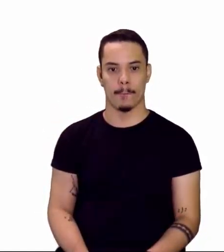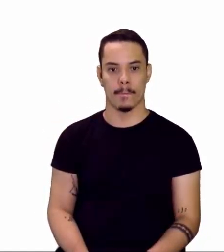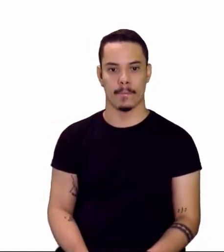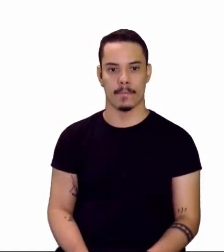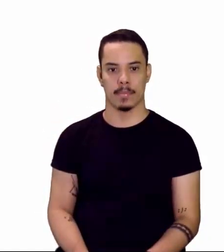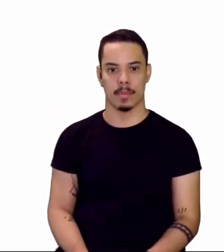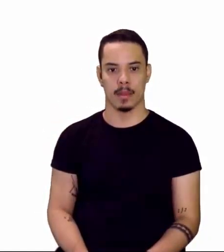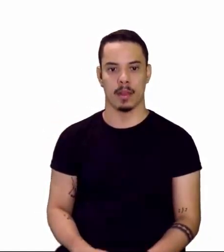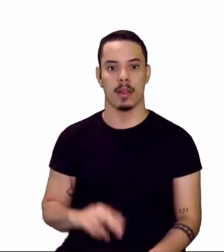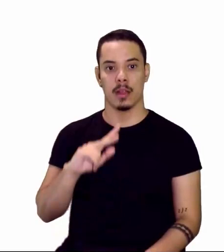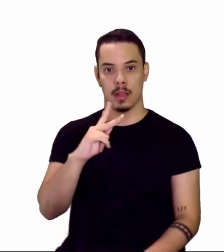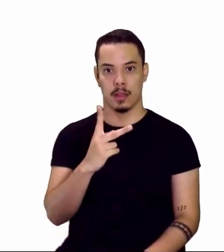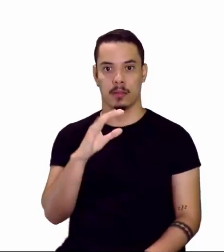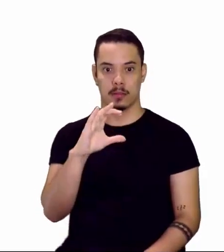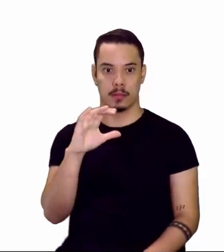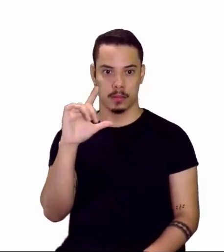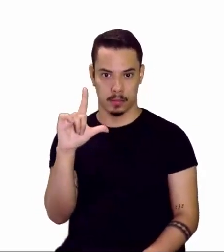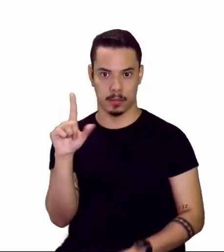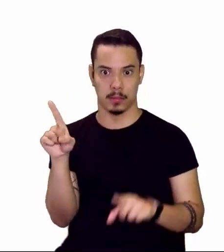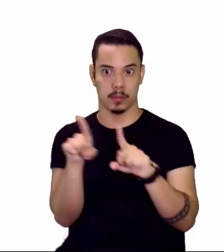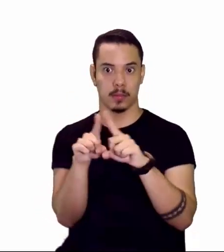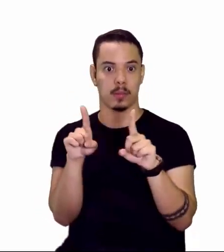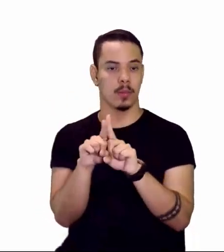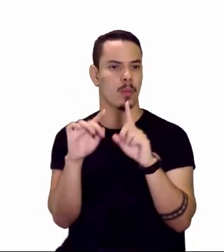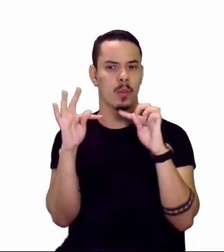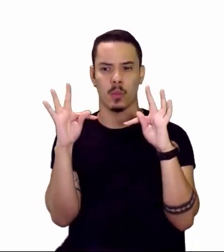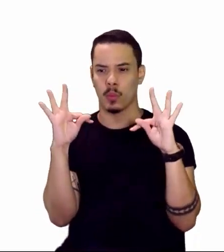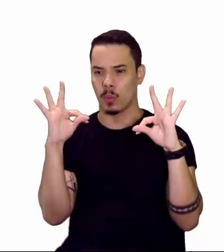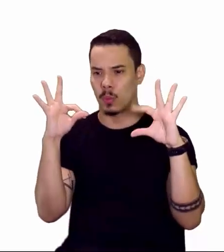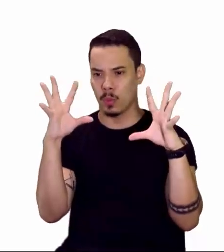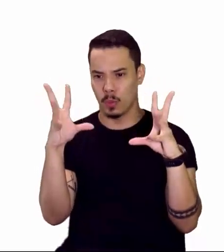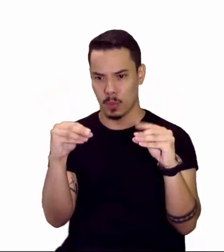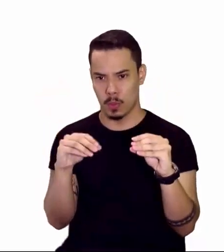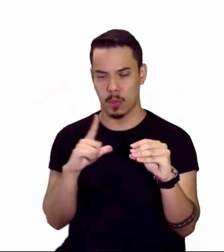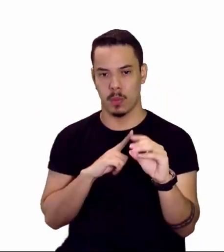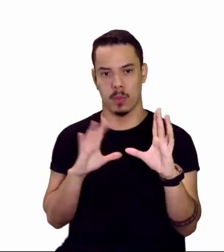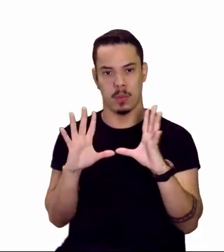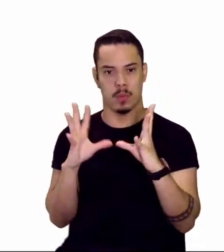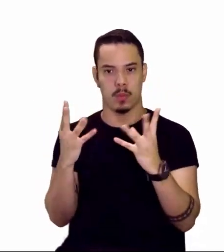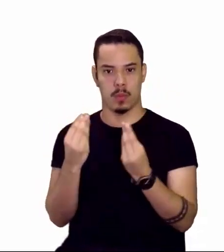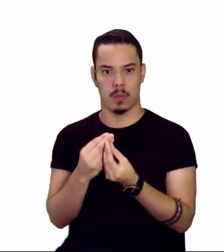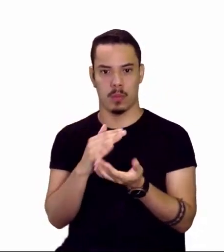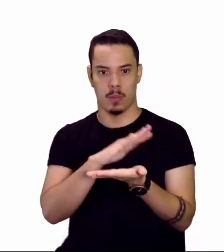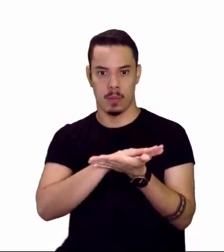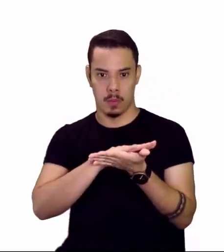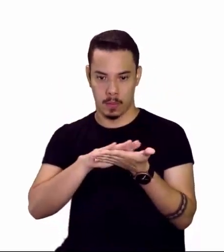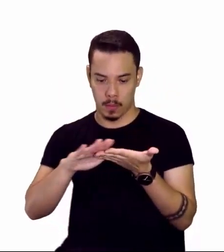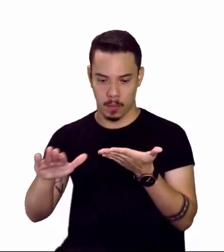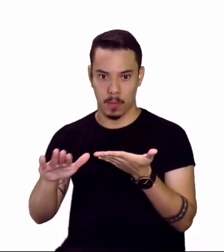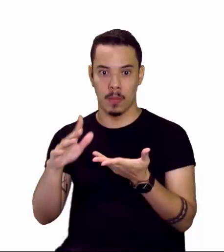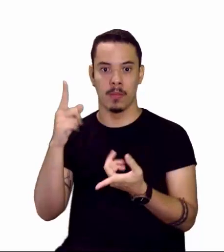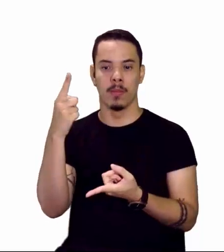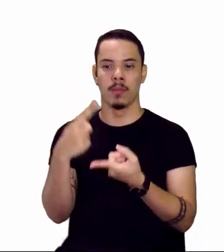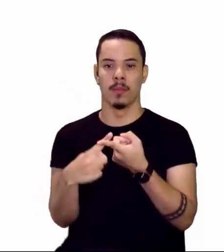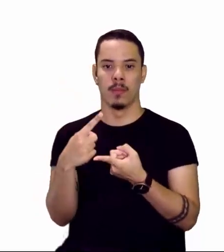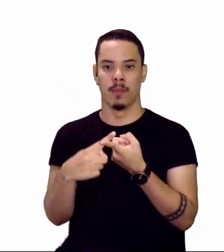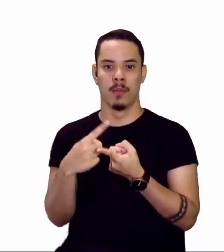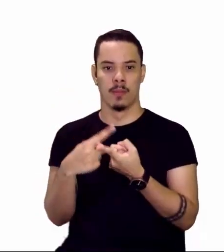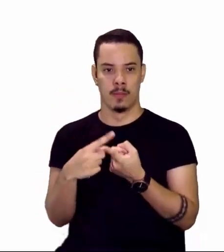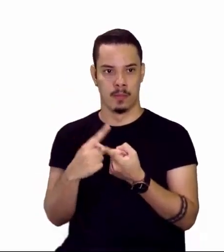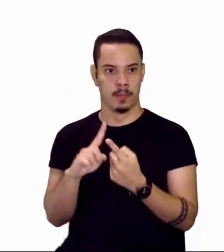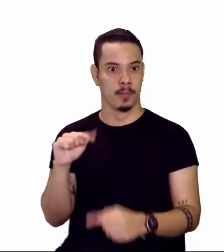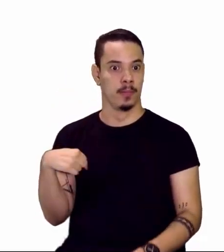moléculas do HCl são todas moléculas lineares. Por quê? Porque